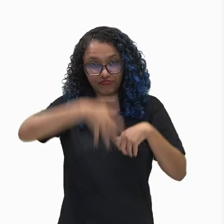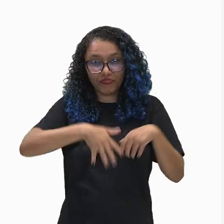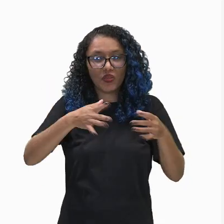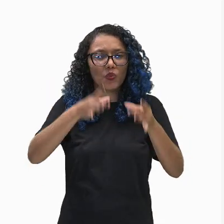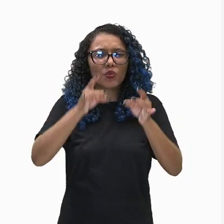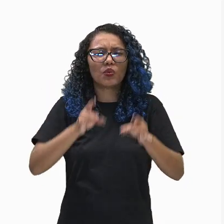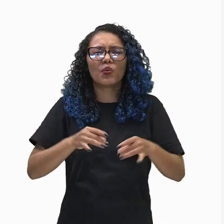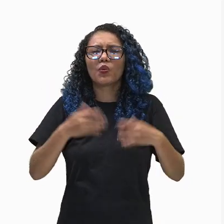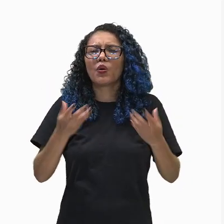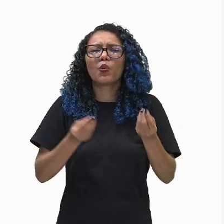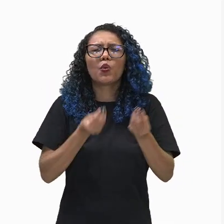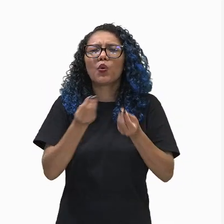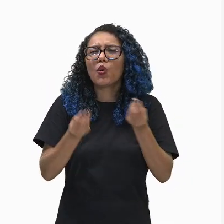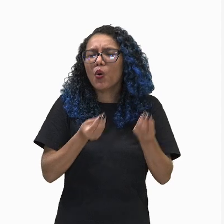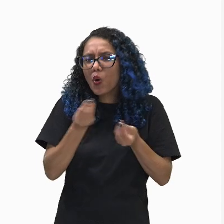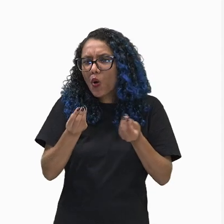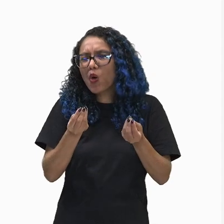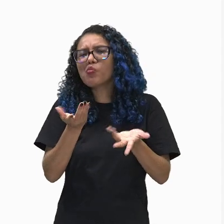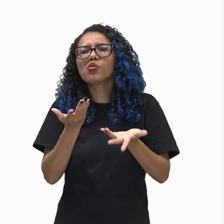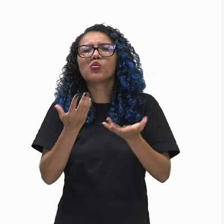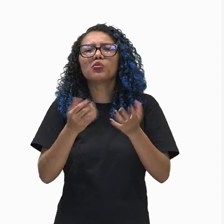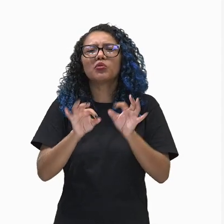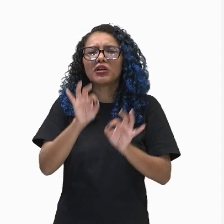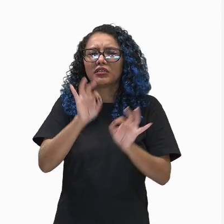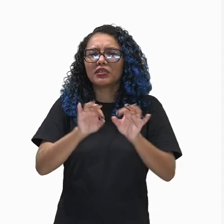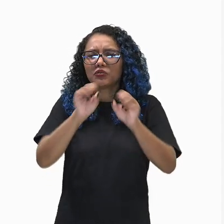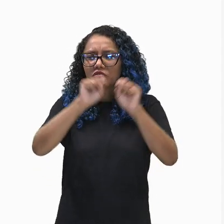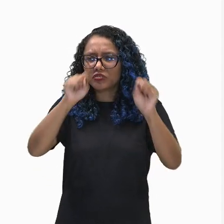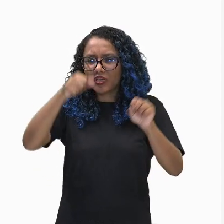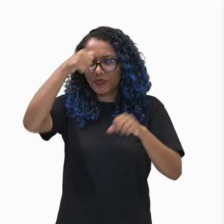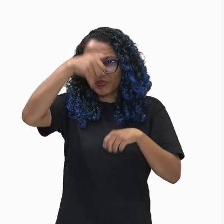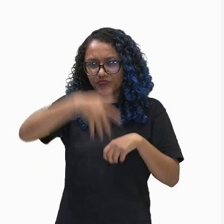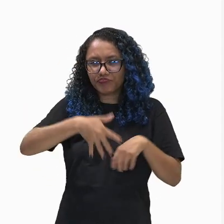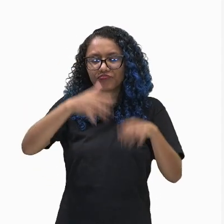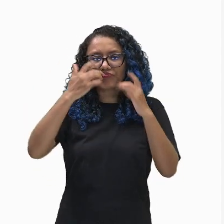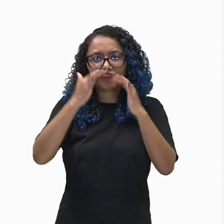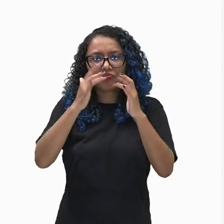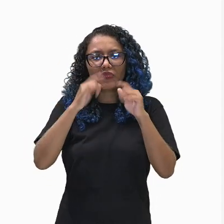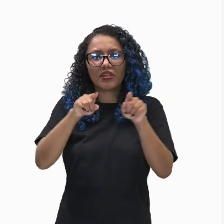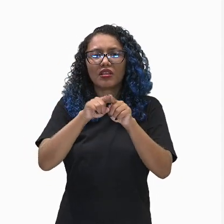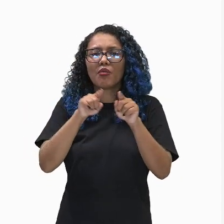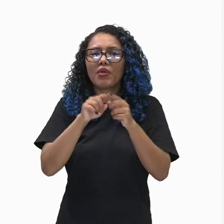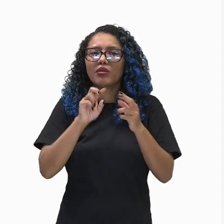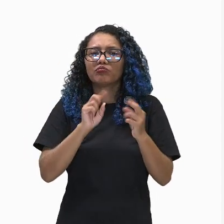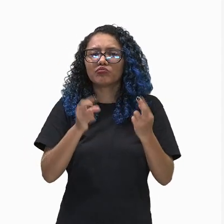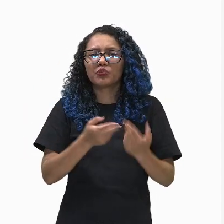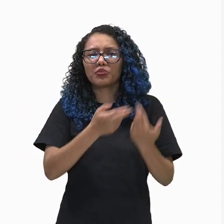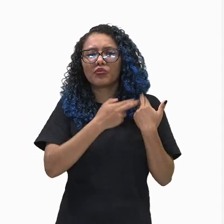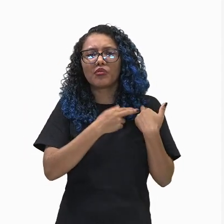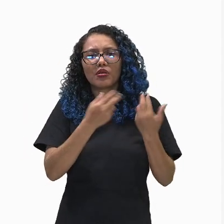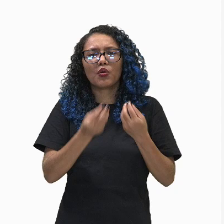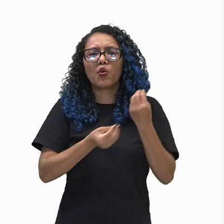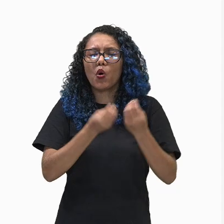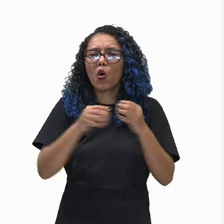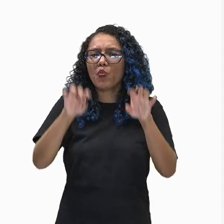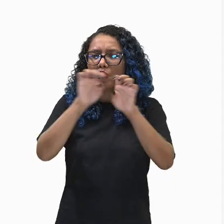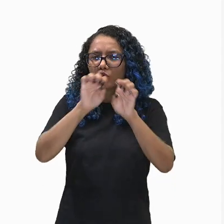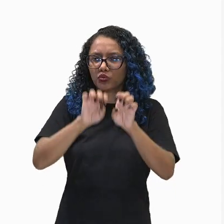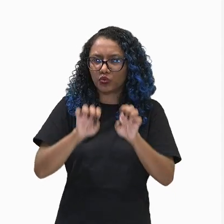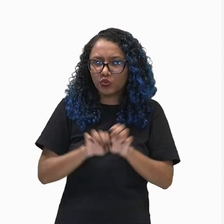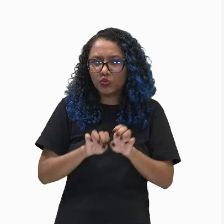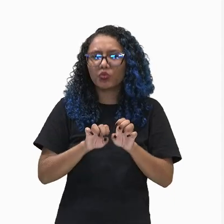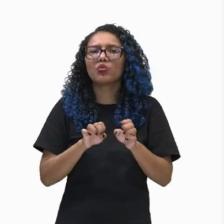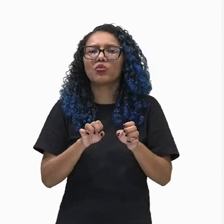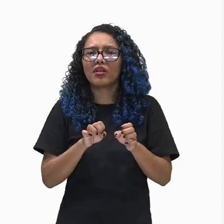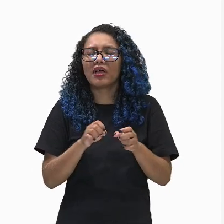nós vamos ver a divisão do sistema nervoso, funções do sistema nervoso, fisiologia do sistema